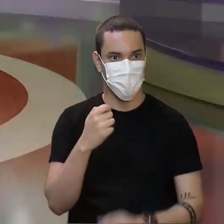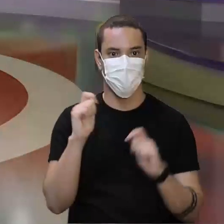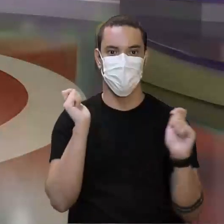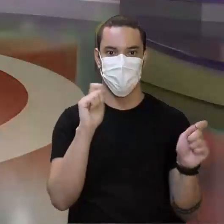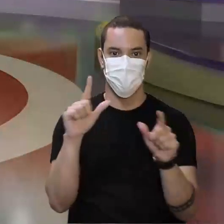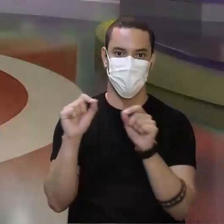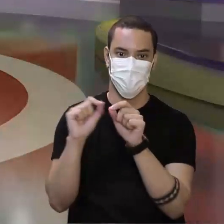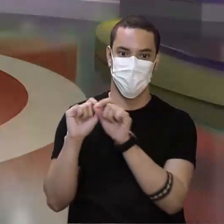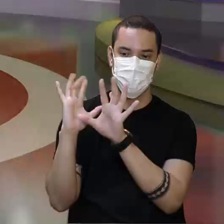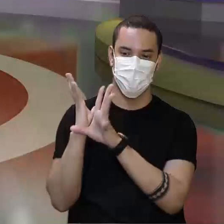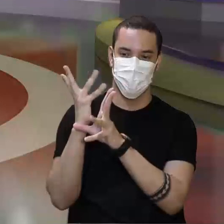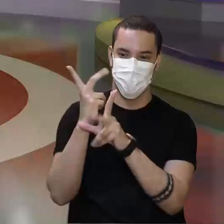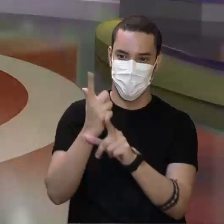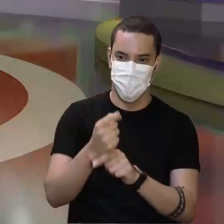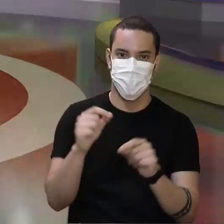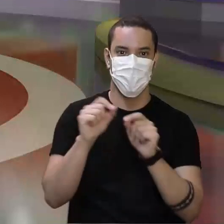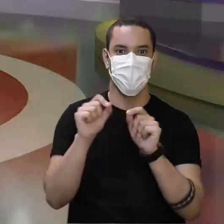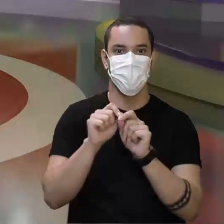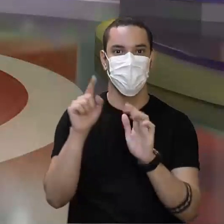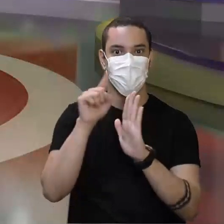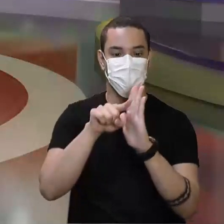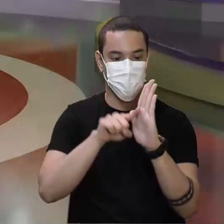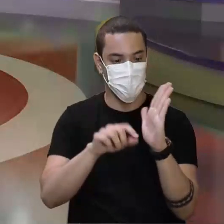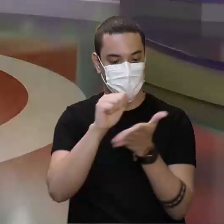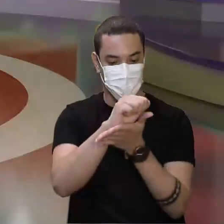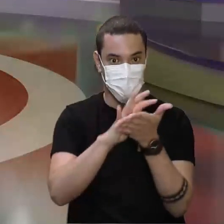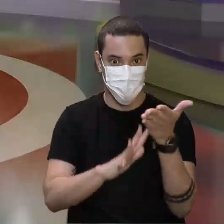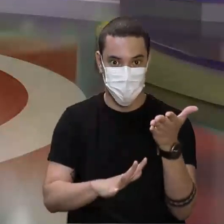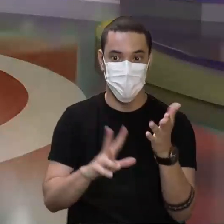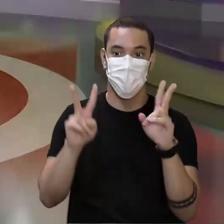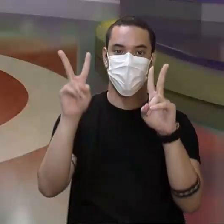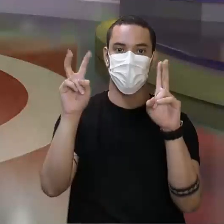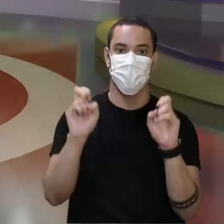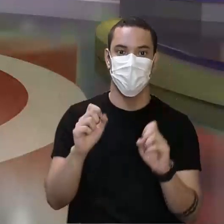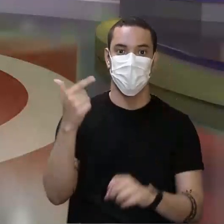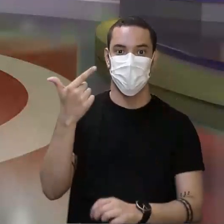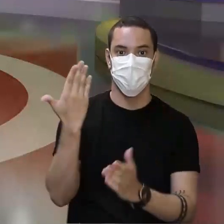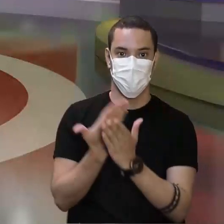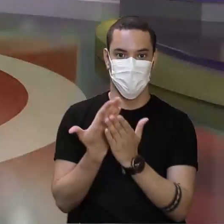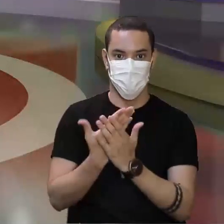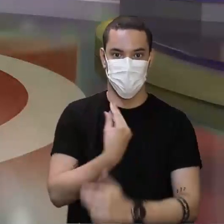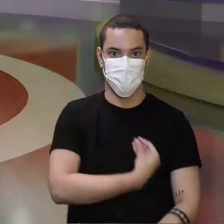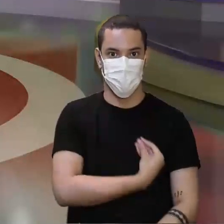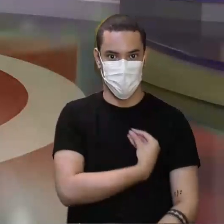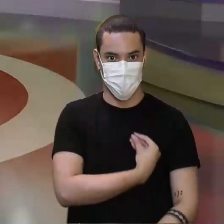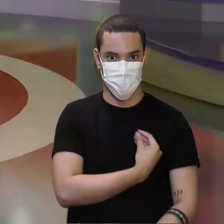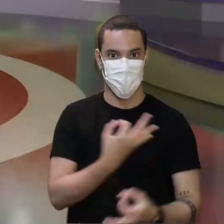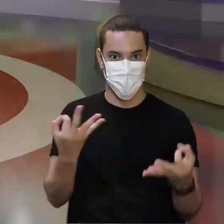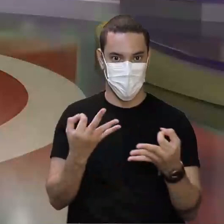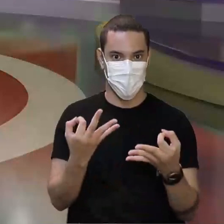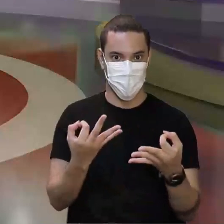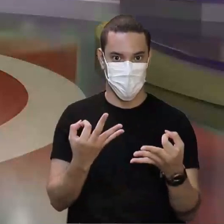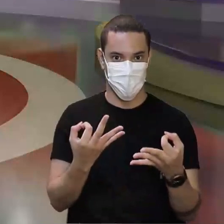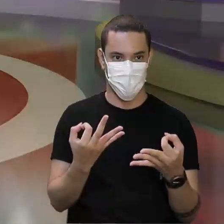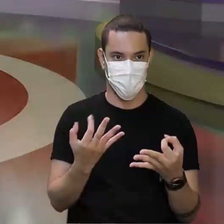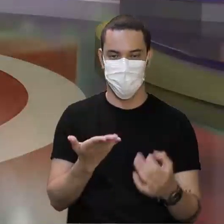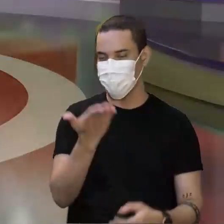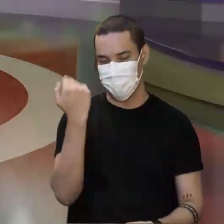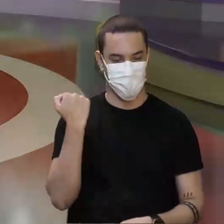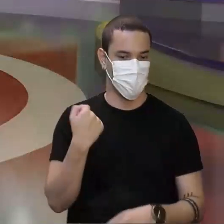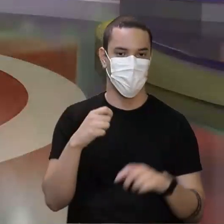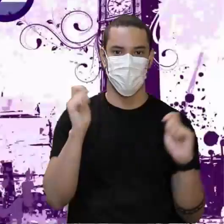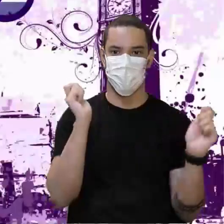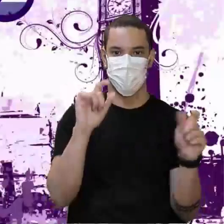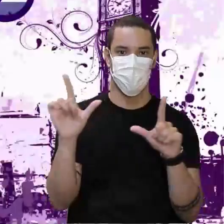para fazer a nossa revisão e fazer as nossas atividades referentes à nossa segunda aula do Present Perfect. Perfect, let's